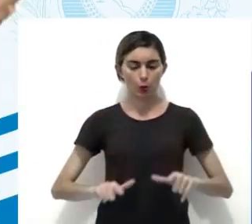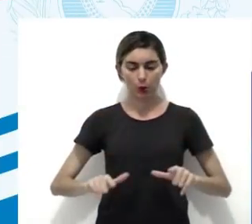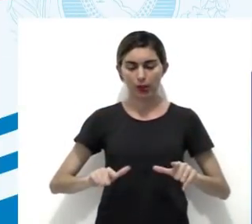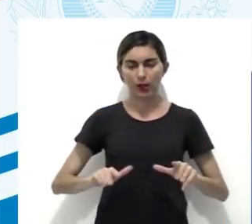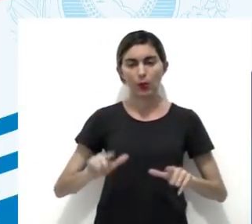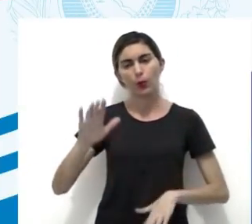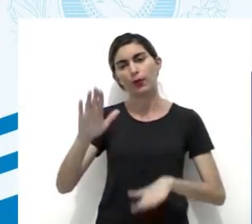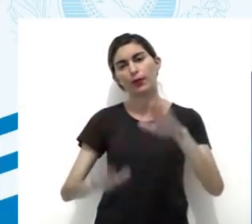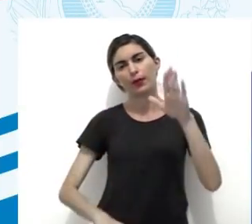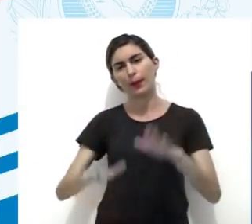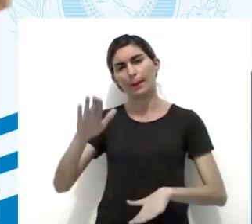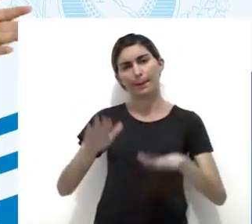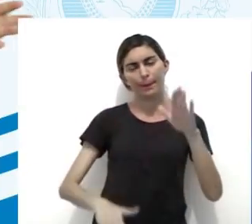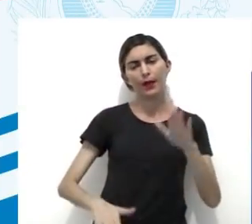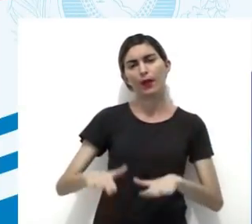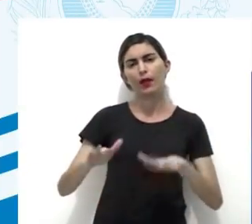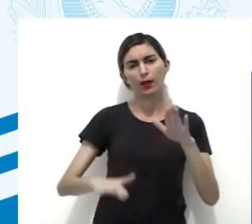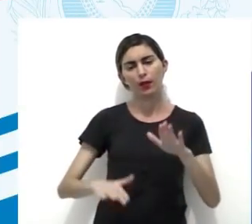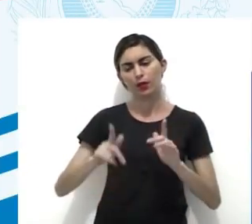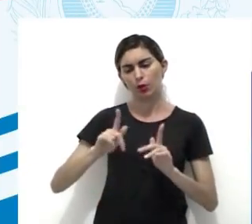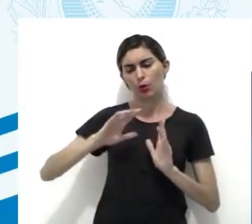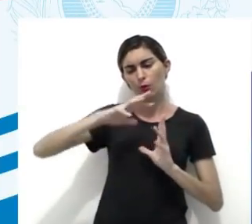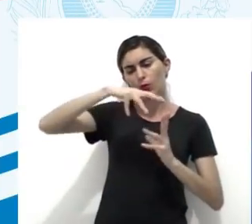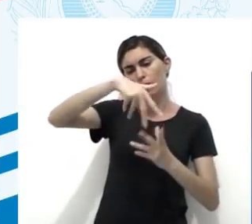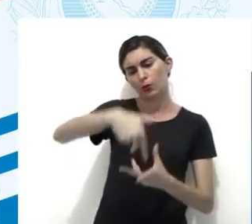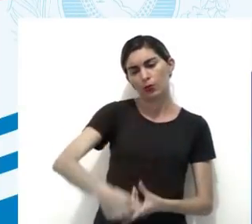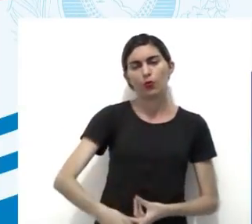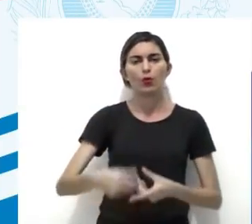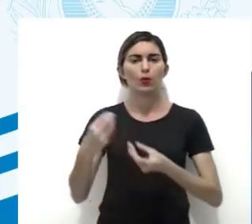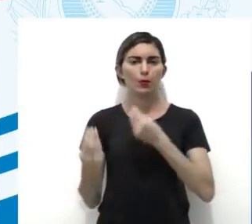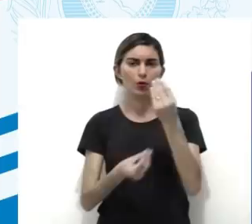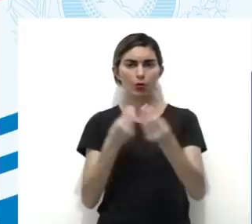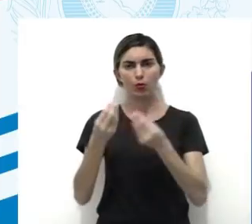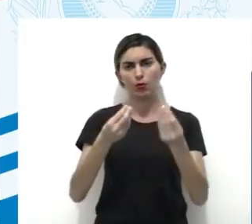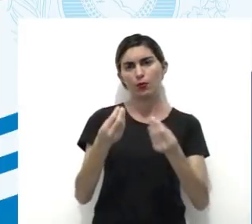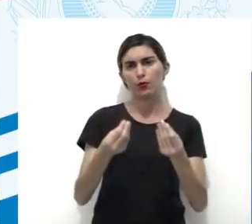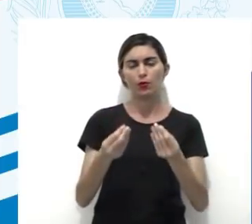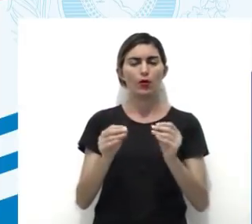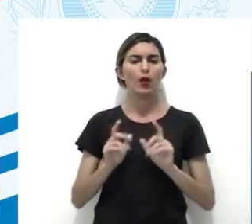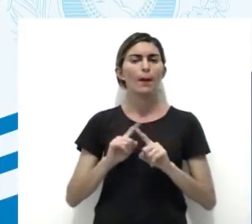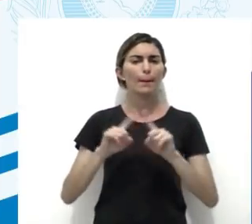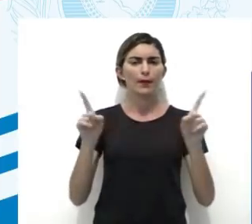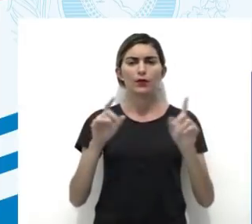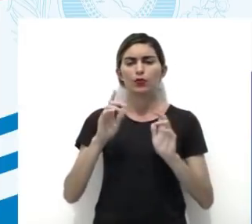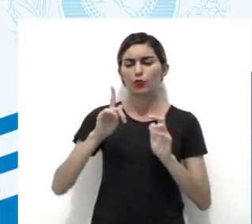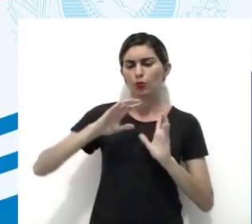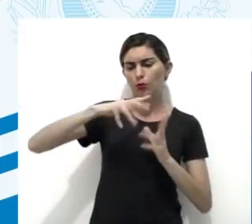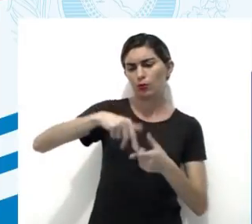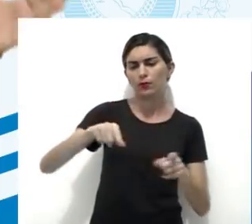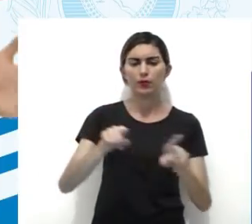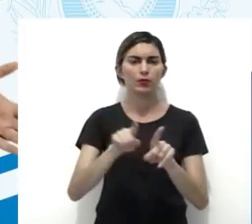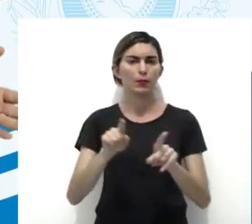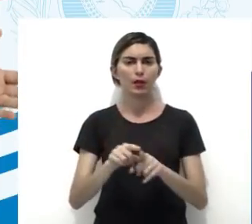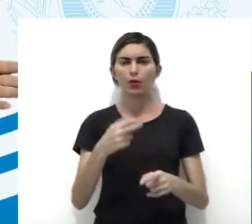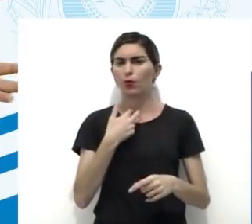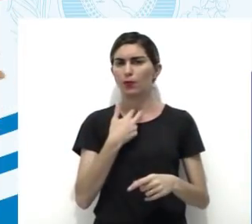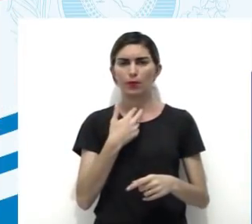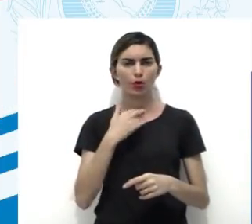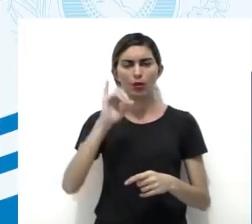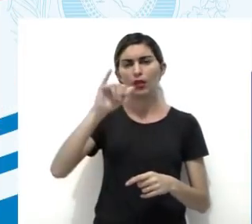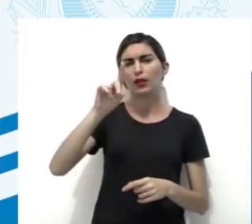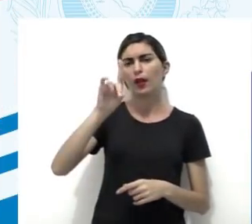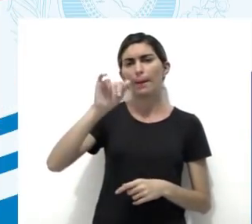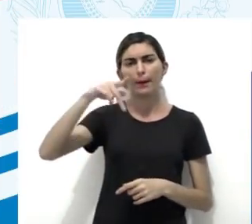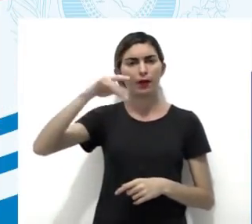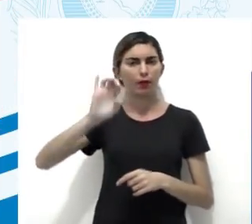local tem no global a sua forma de atuação, mas o global também não pode ser independente do local,